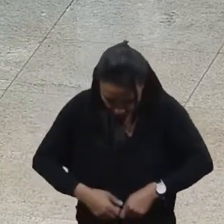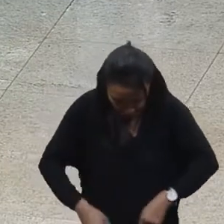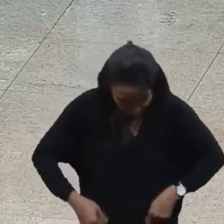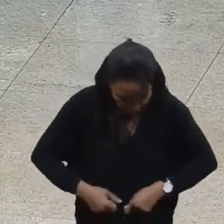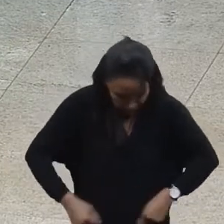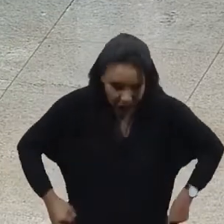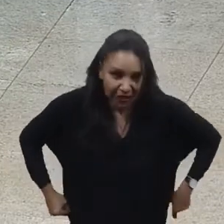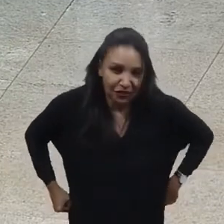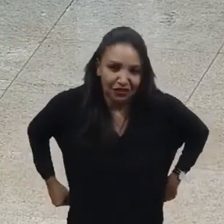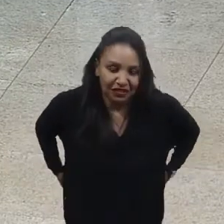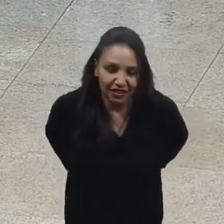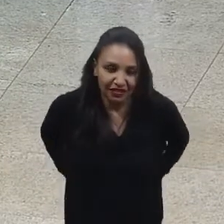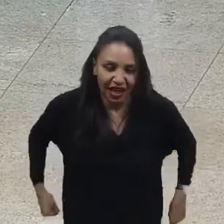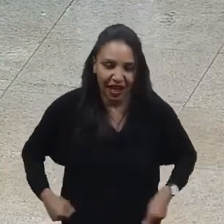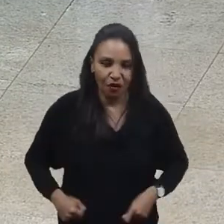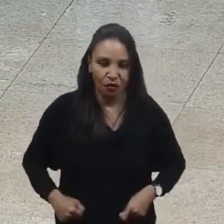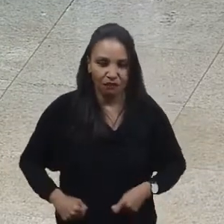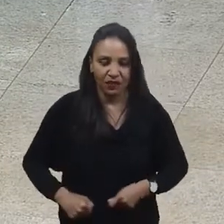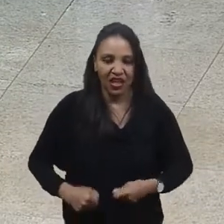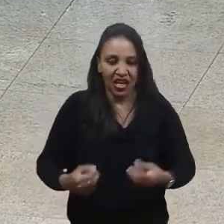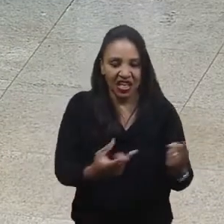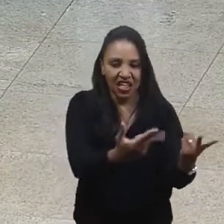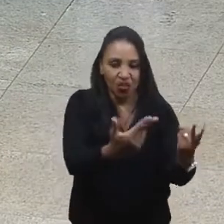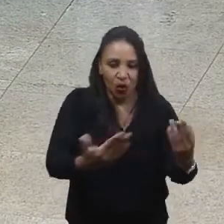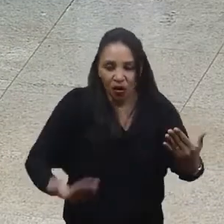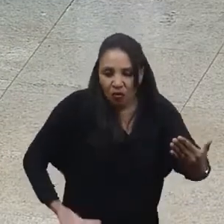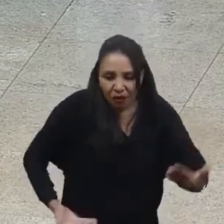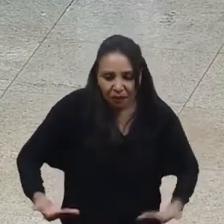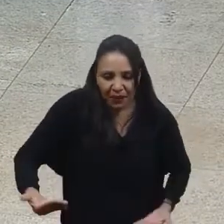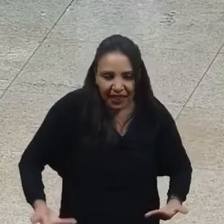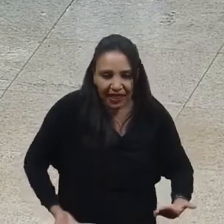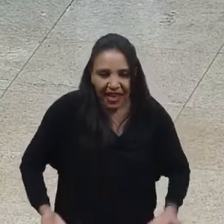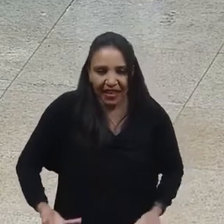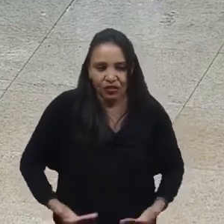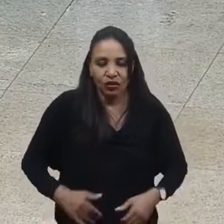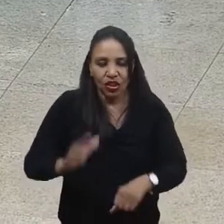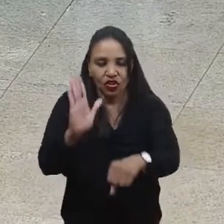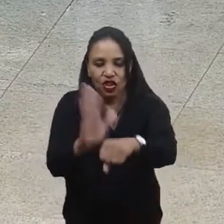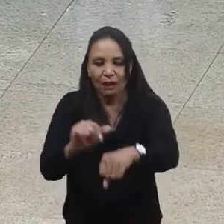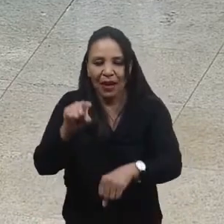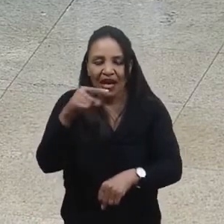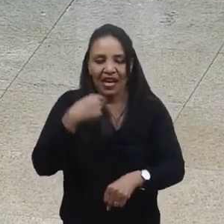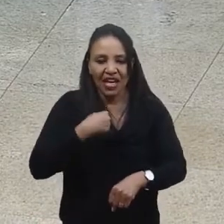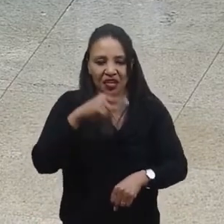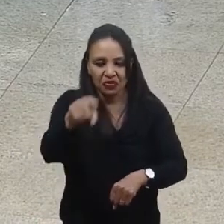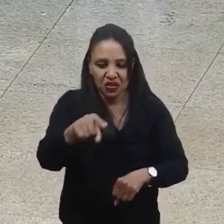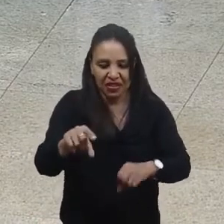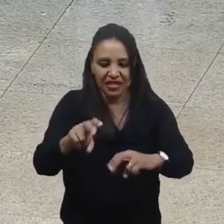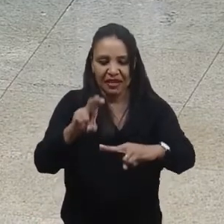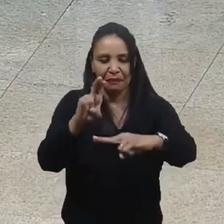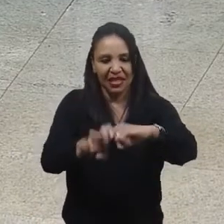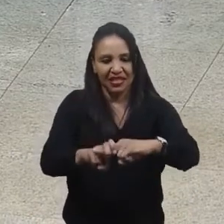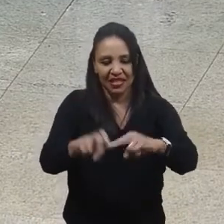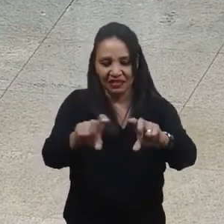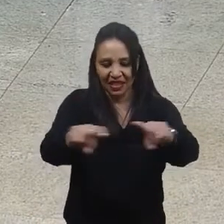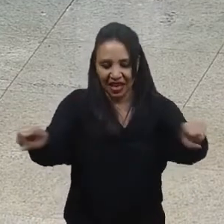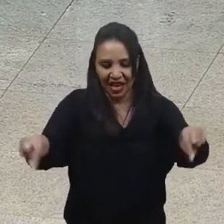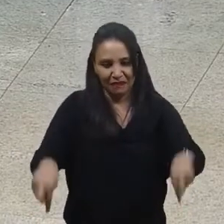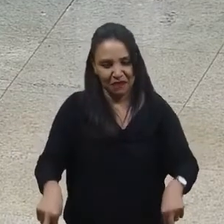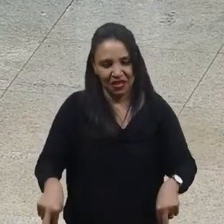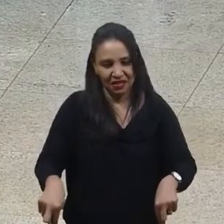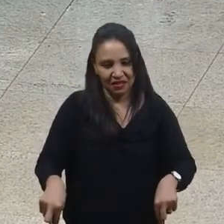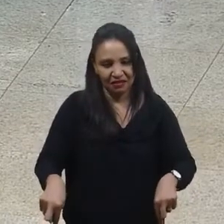fingir aqui no nosso a linguagem podia ser e colocando o avental para nos servir que imagem isso é o